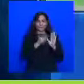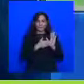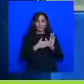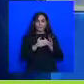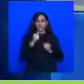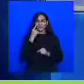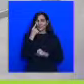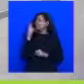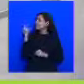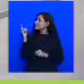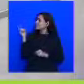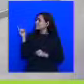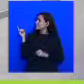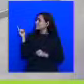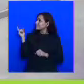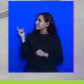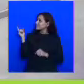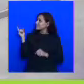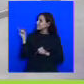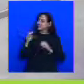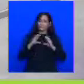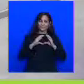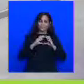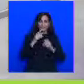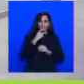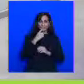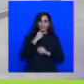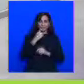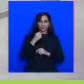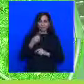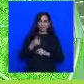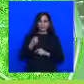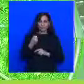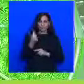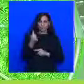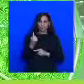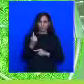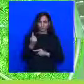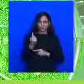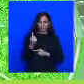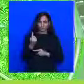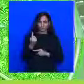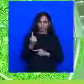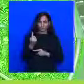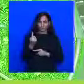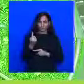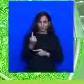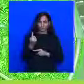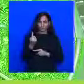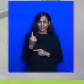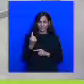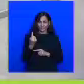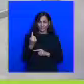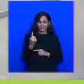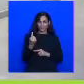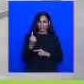aposta. Bola vermelha, número 1.